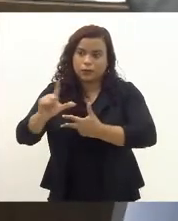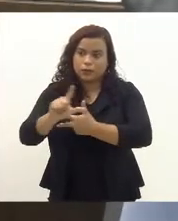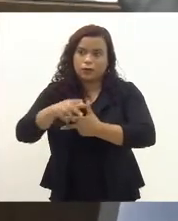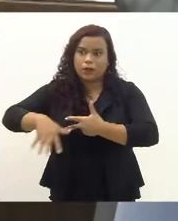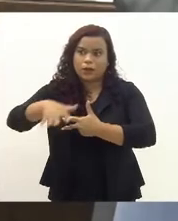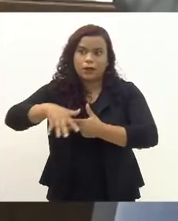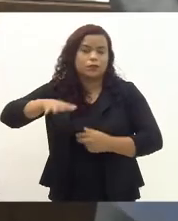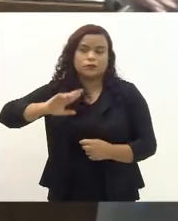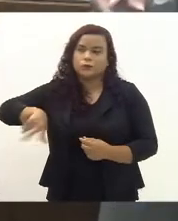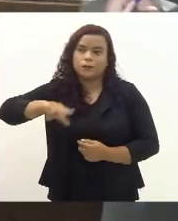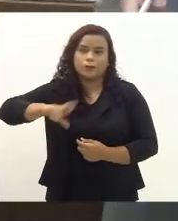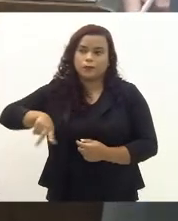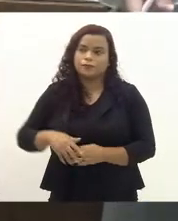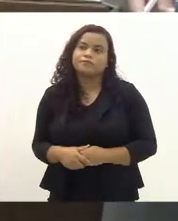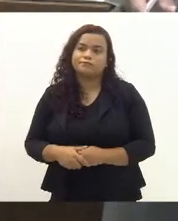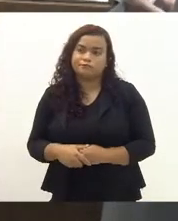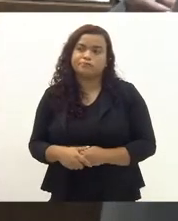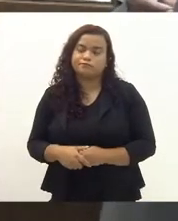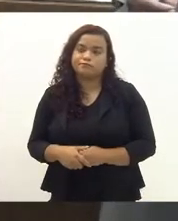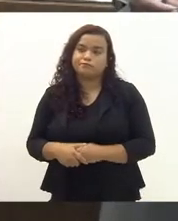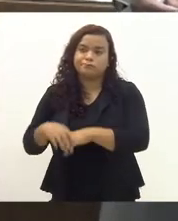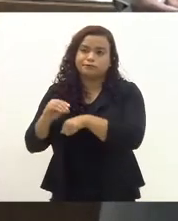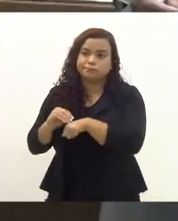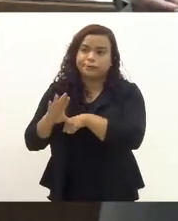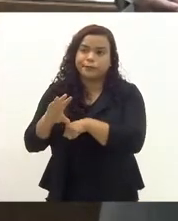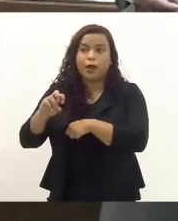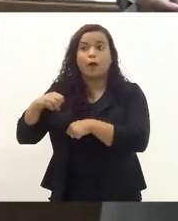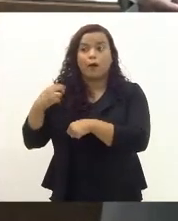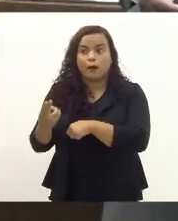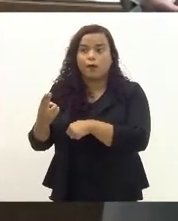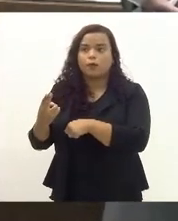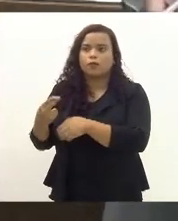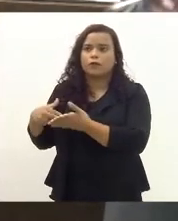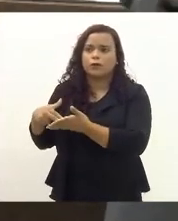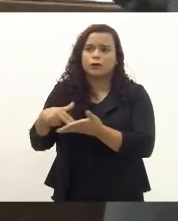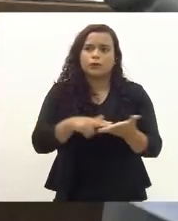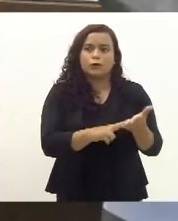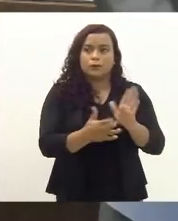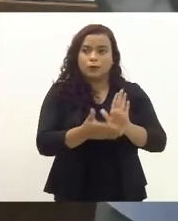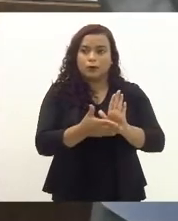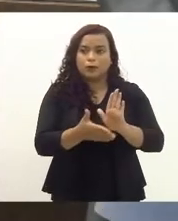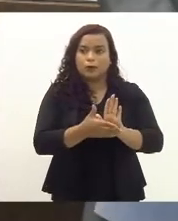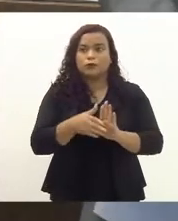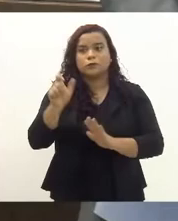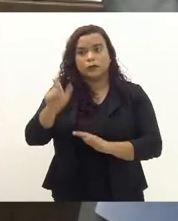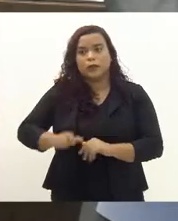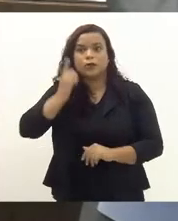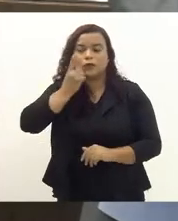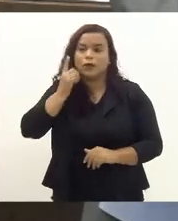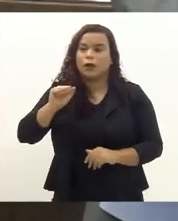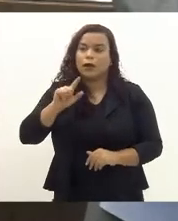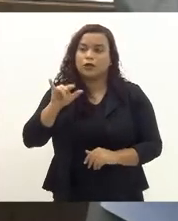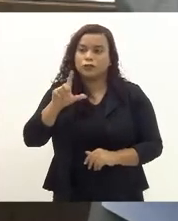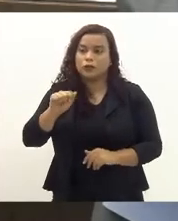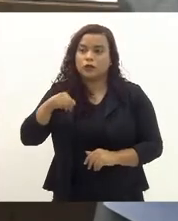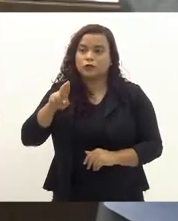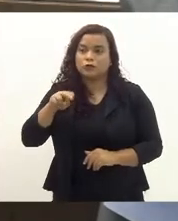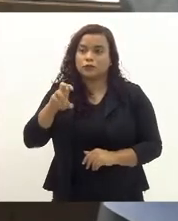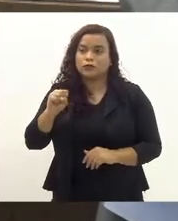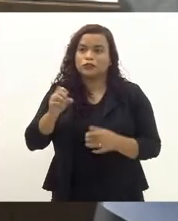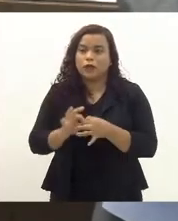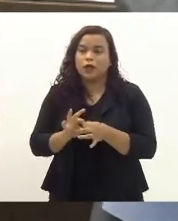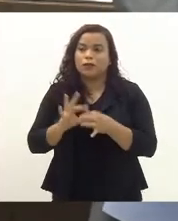é sugeriram encaminhar a proposta do deputado Átila Nunes que autoriza o poder